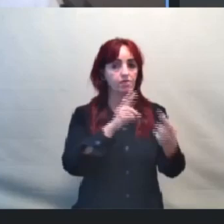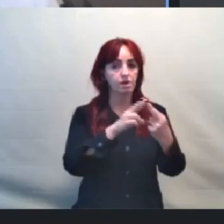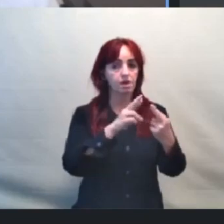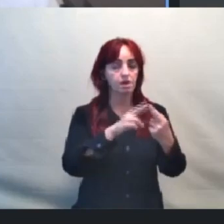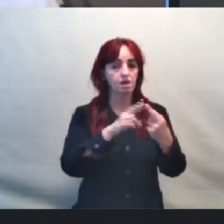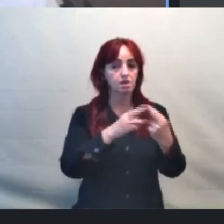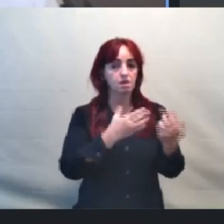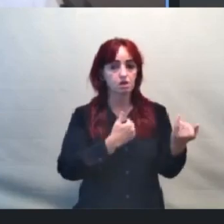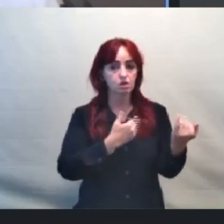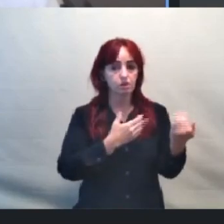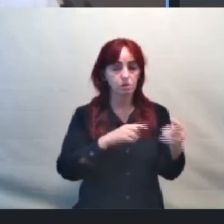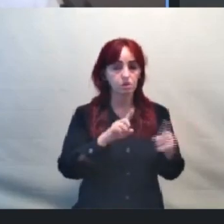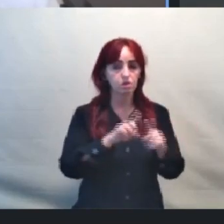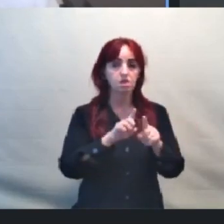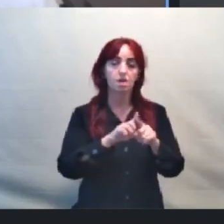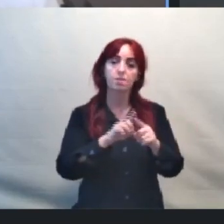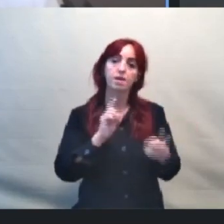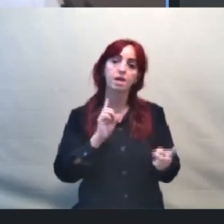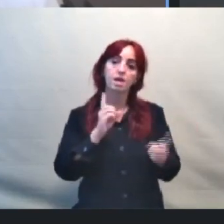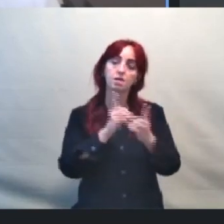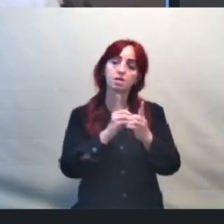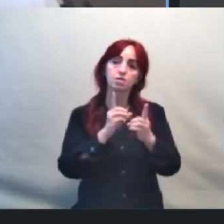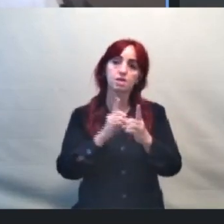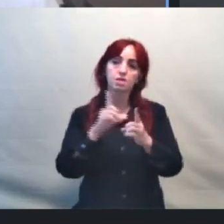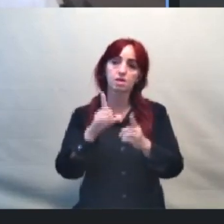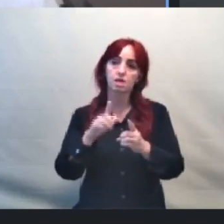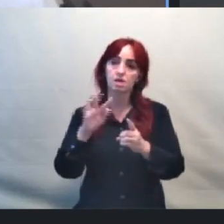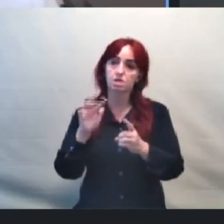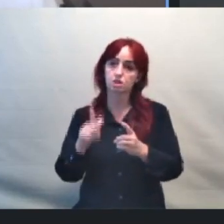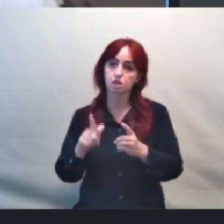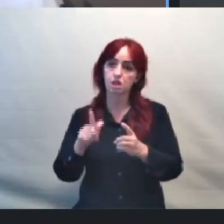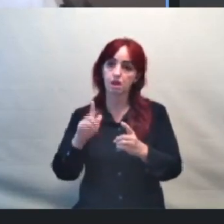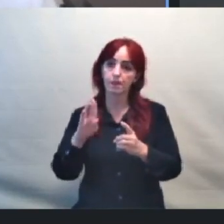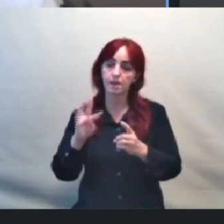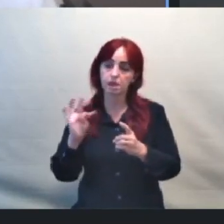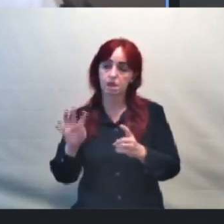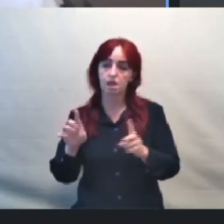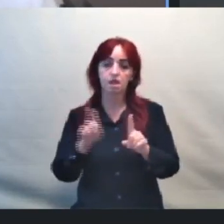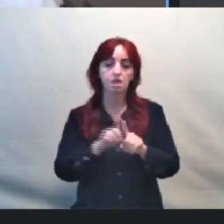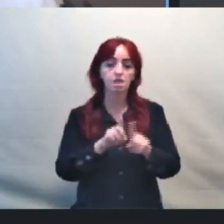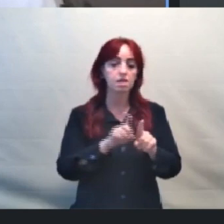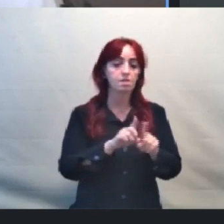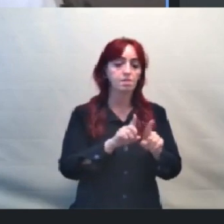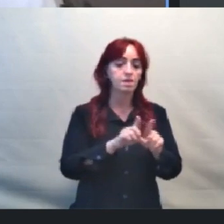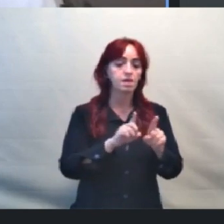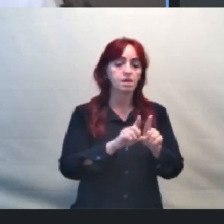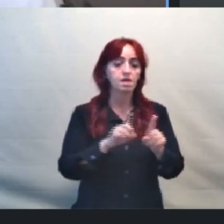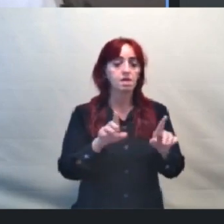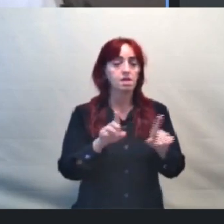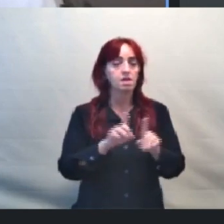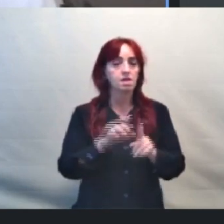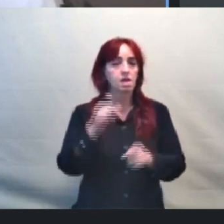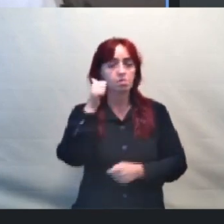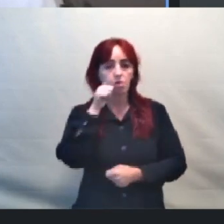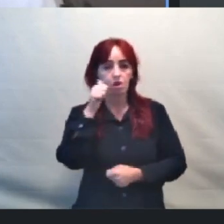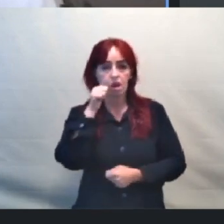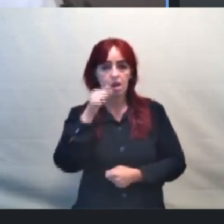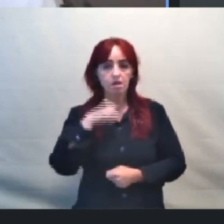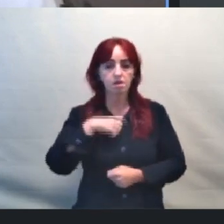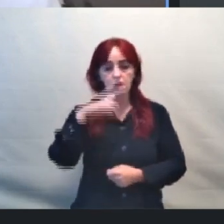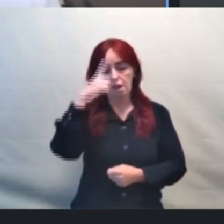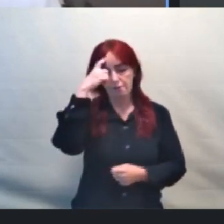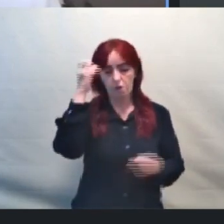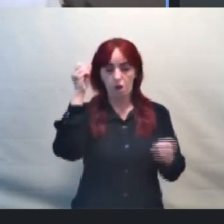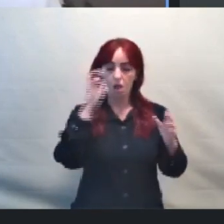pessoas LGBT, a gente tem o Bem-vinda, né, que eu mencionei, que atende mulheres que vivenciam situação de violência, e